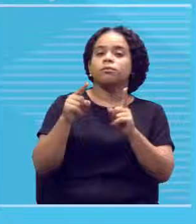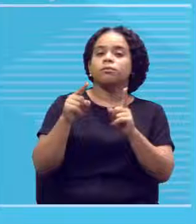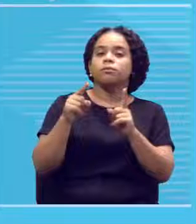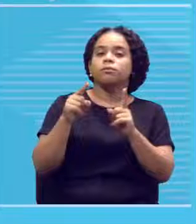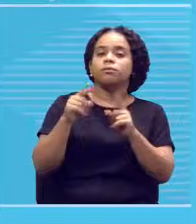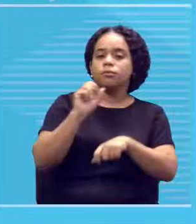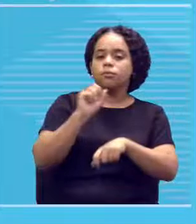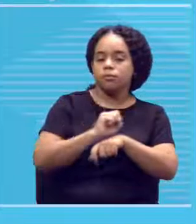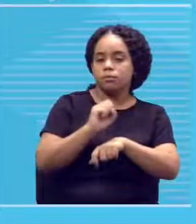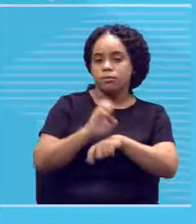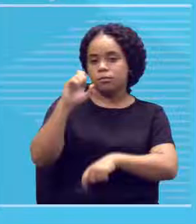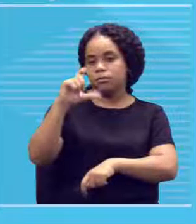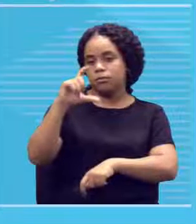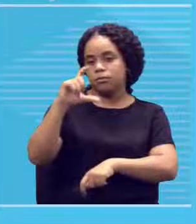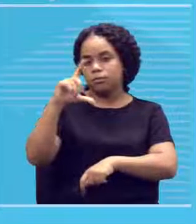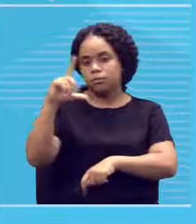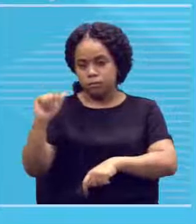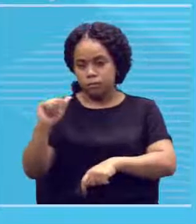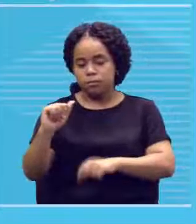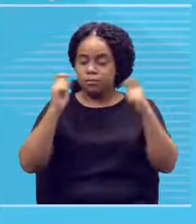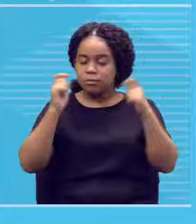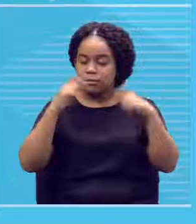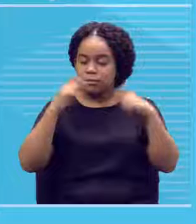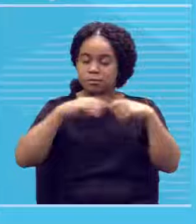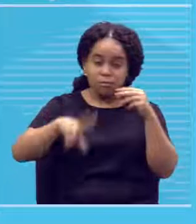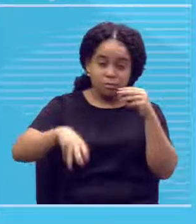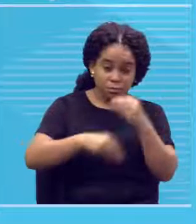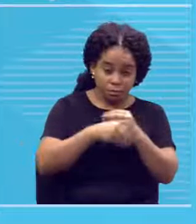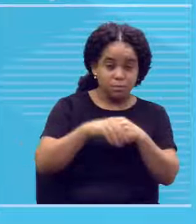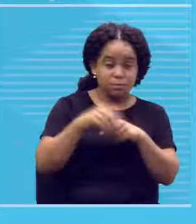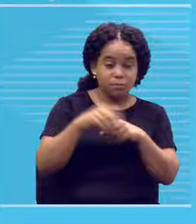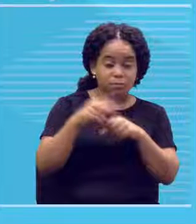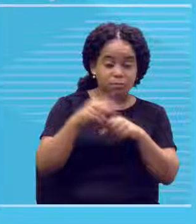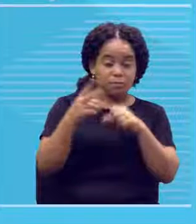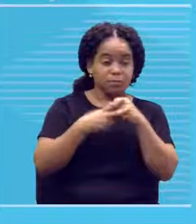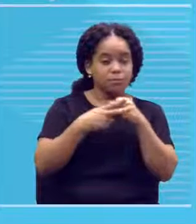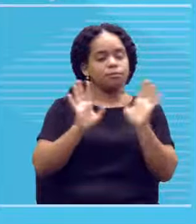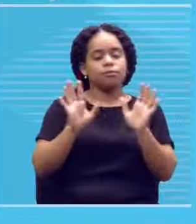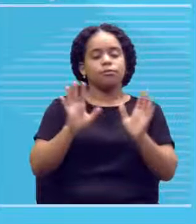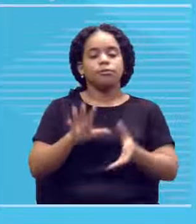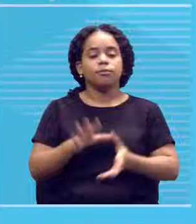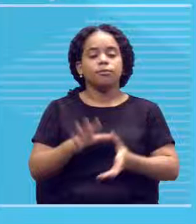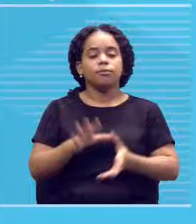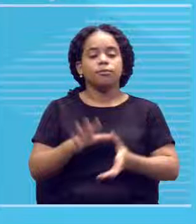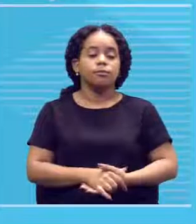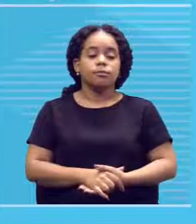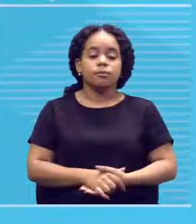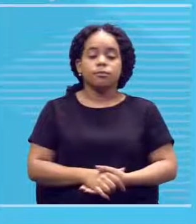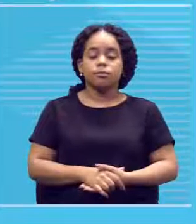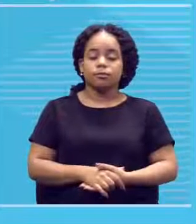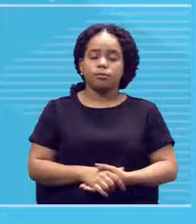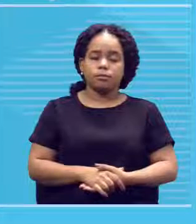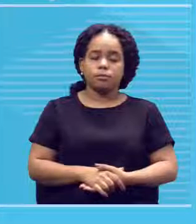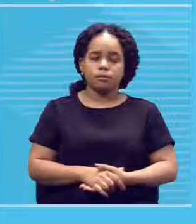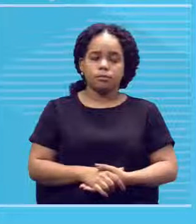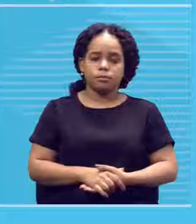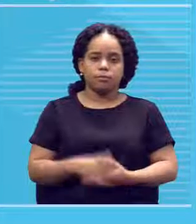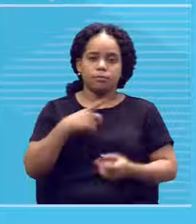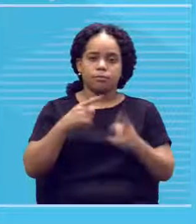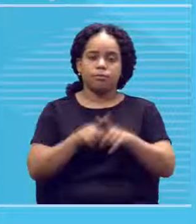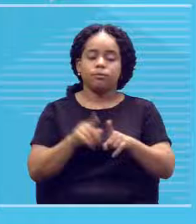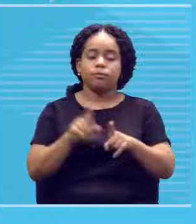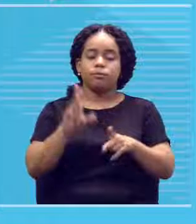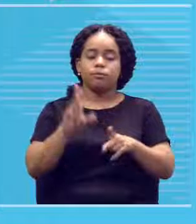nunca vai usar ela para complementar verbo né e da qual dependem você já a